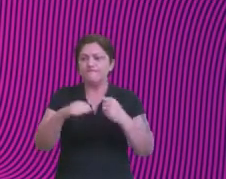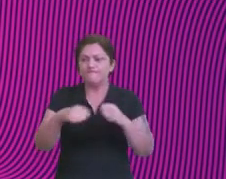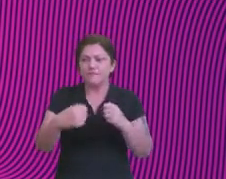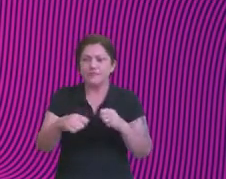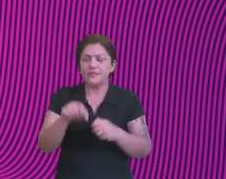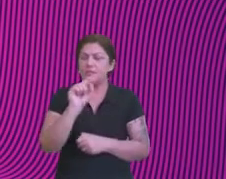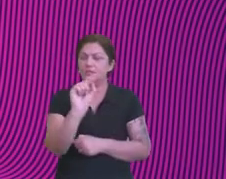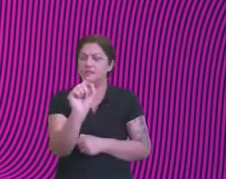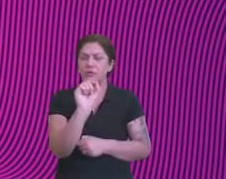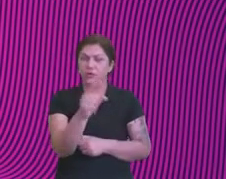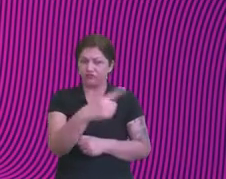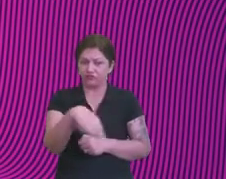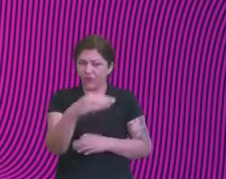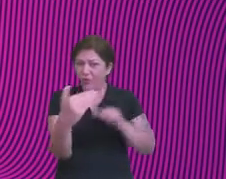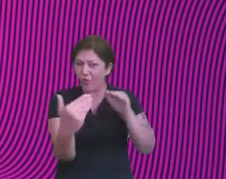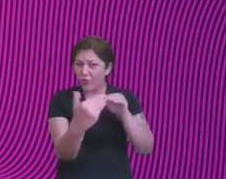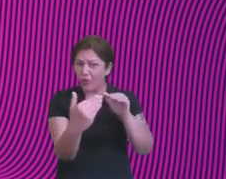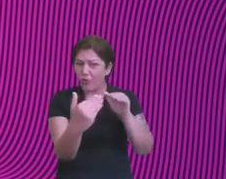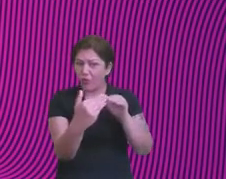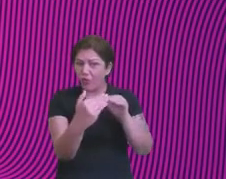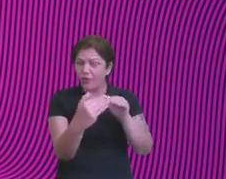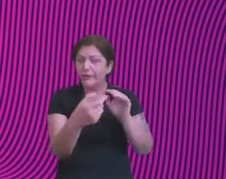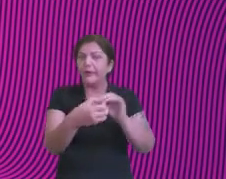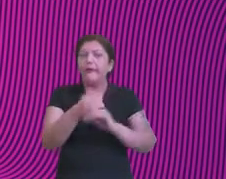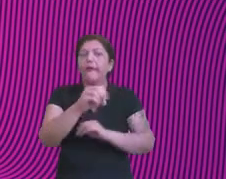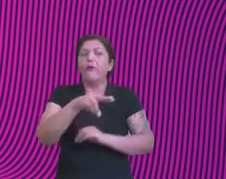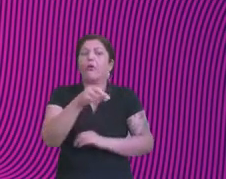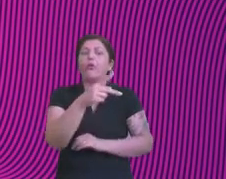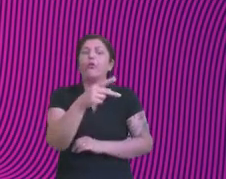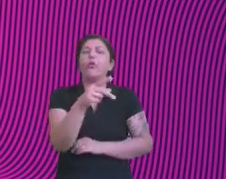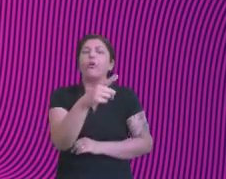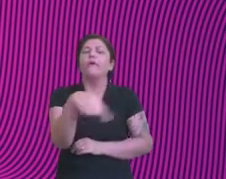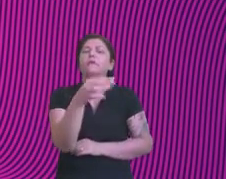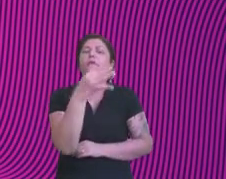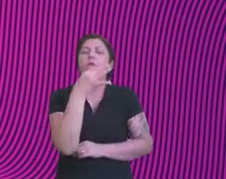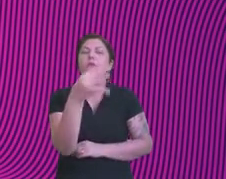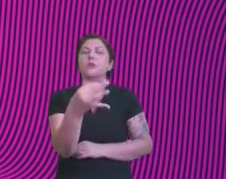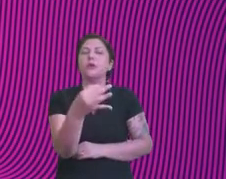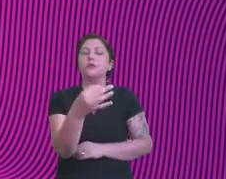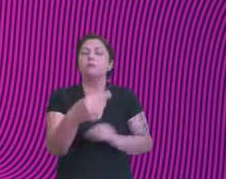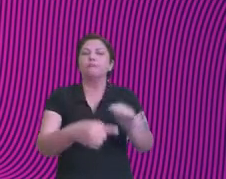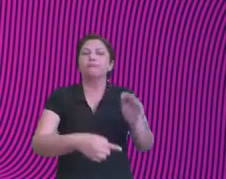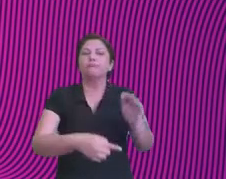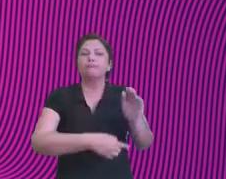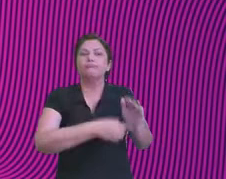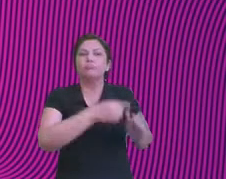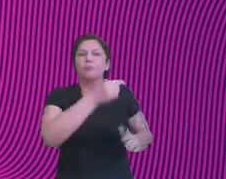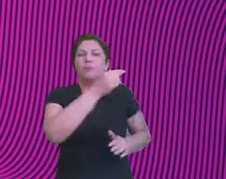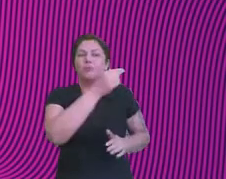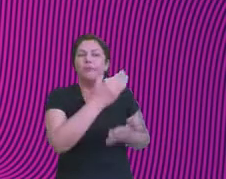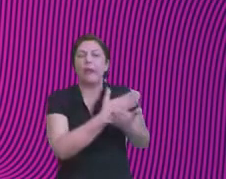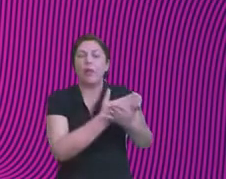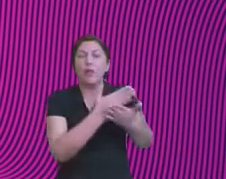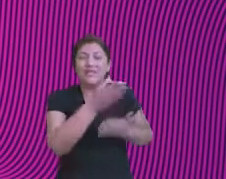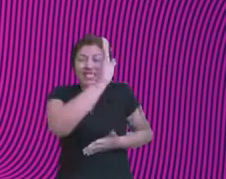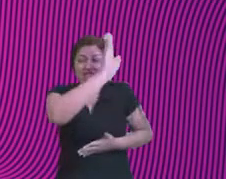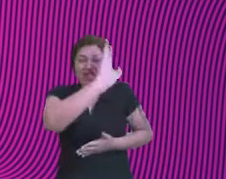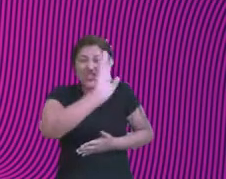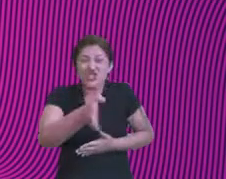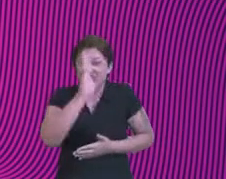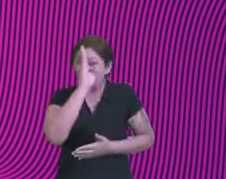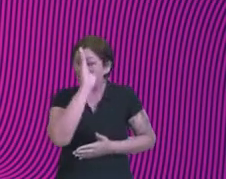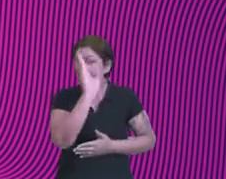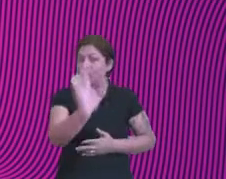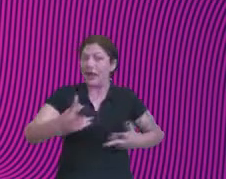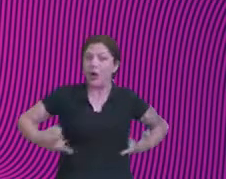primeiro momento, ter sido operado o tumor primário, tá? Eu vou, acho que, direcionar para que